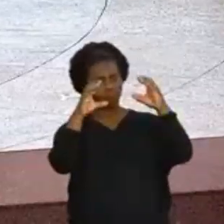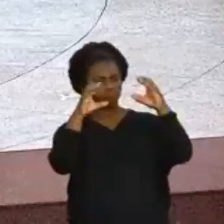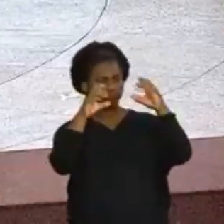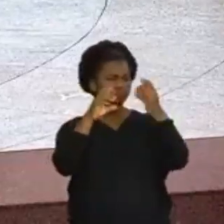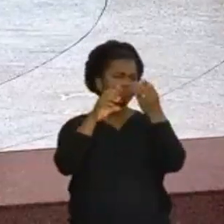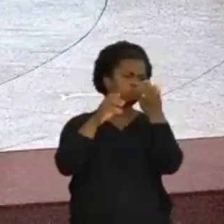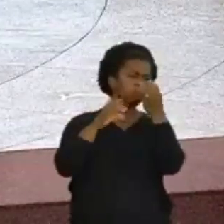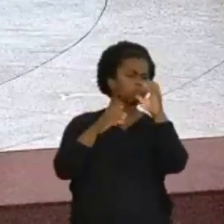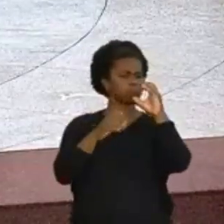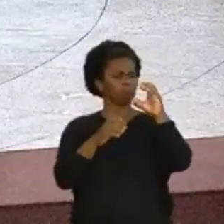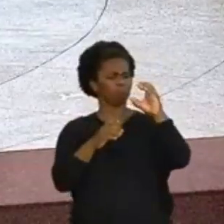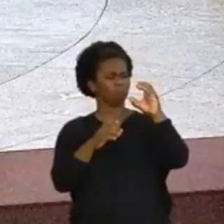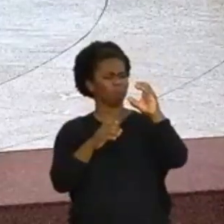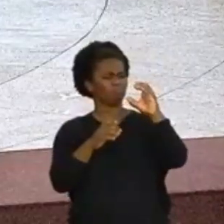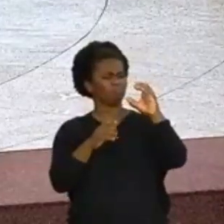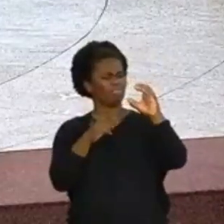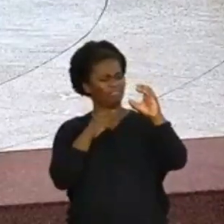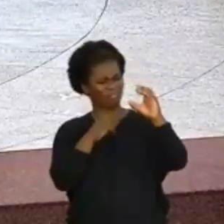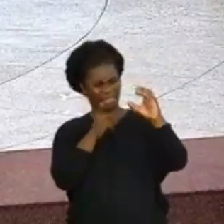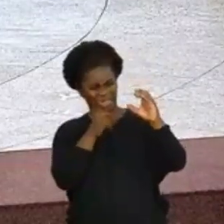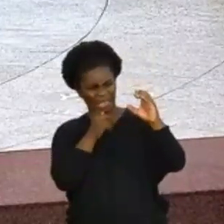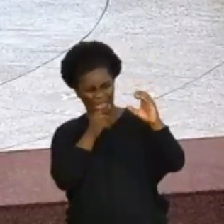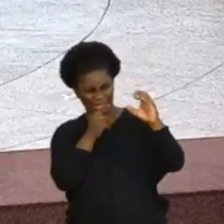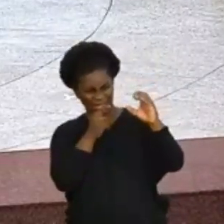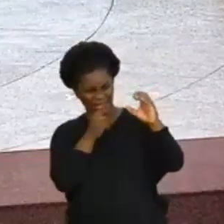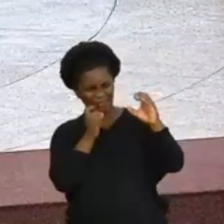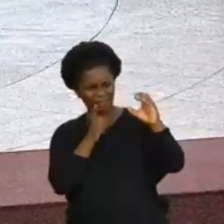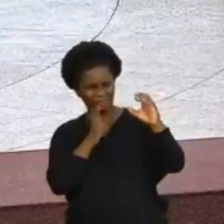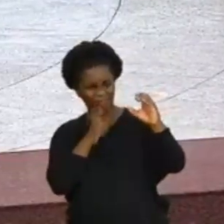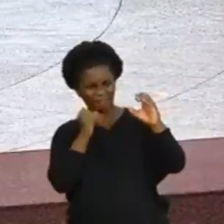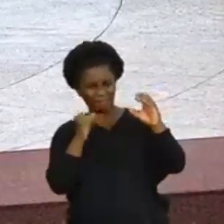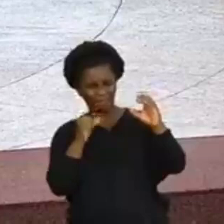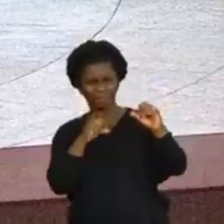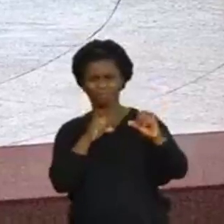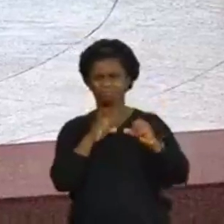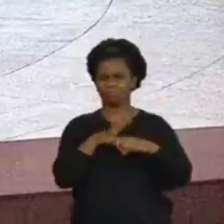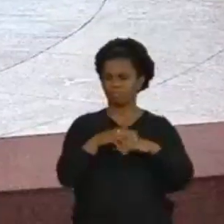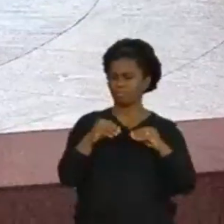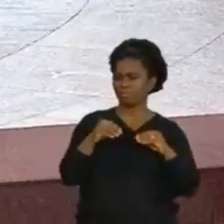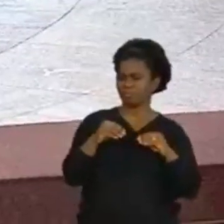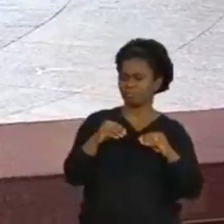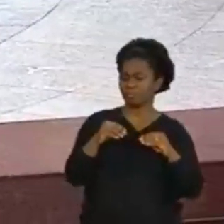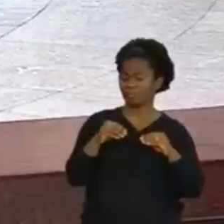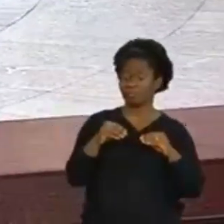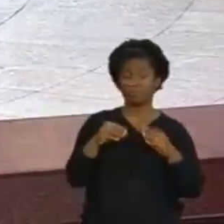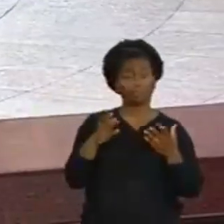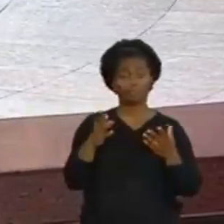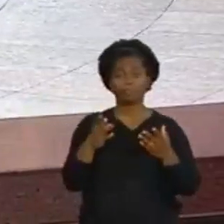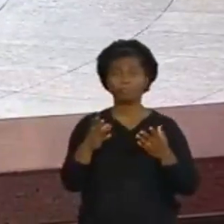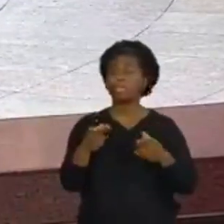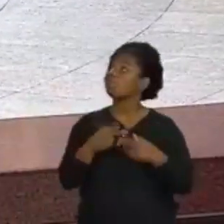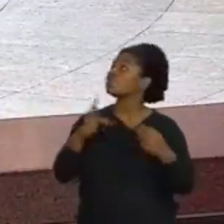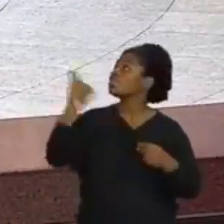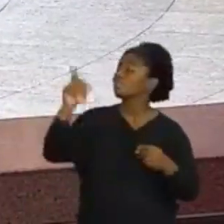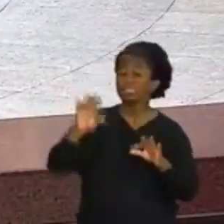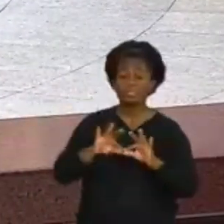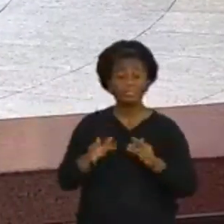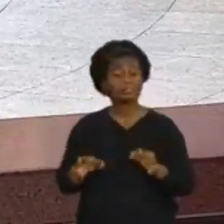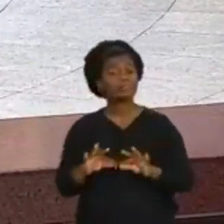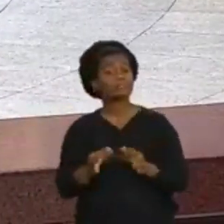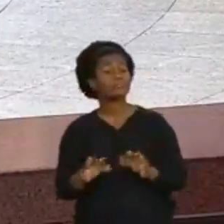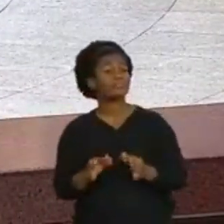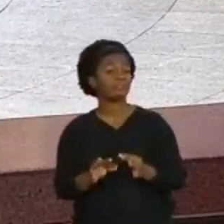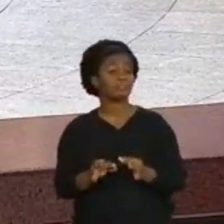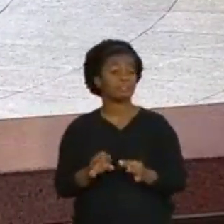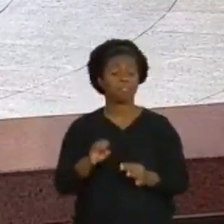Será que essa água cura mesmo? Uma água. E as coisas de Deus são simples. As coisas de Deus é para quem crê. Você